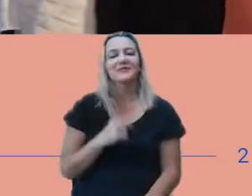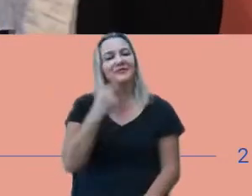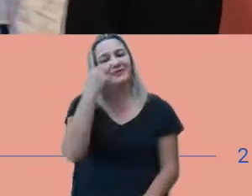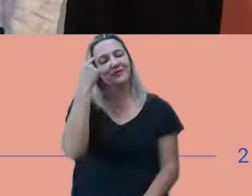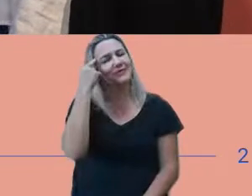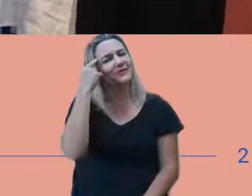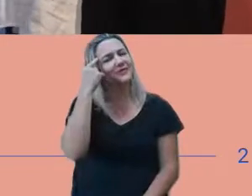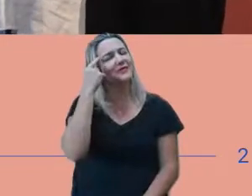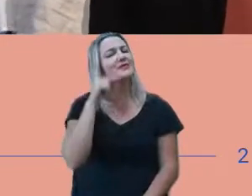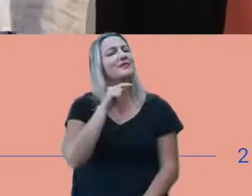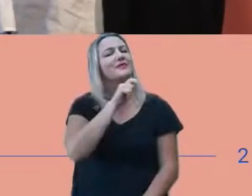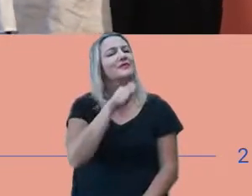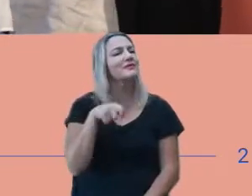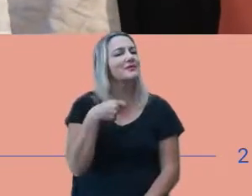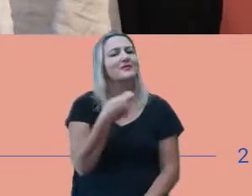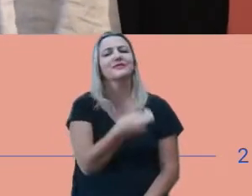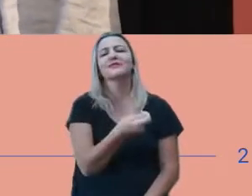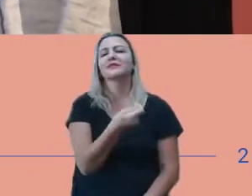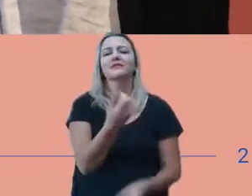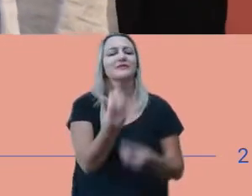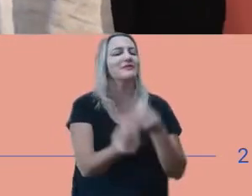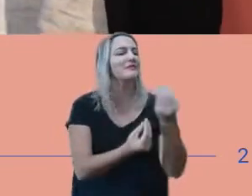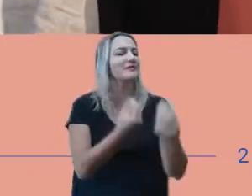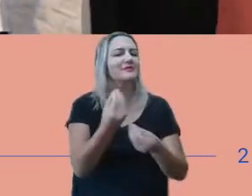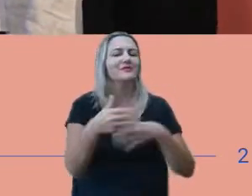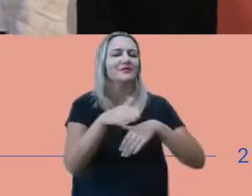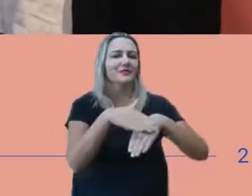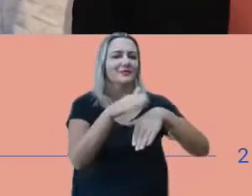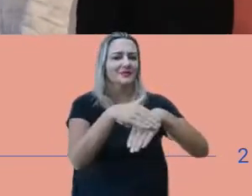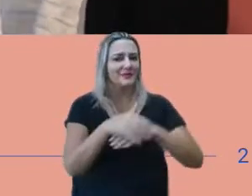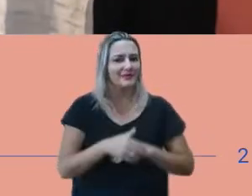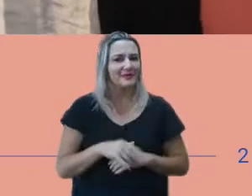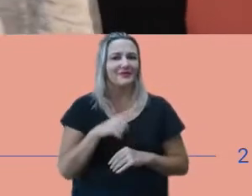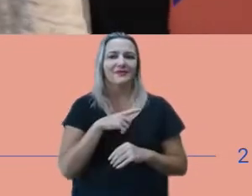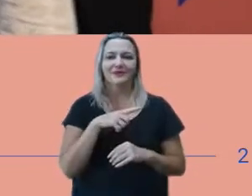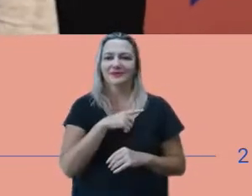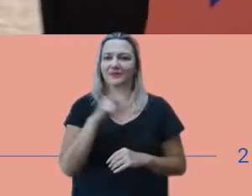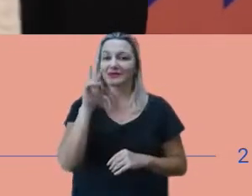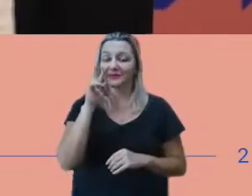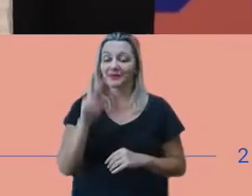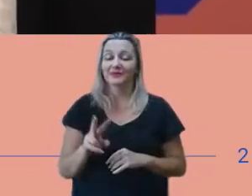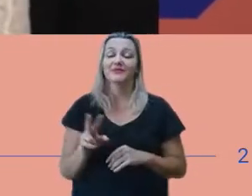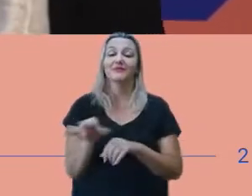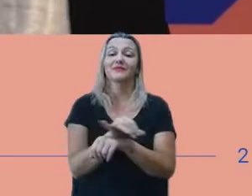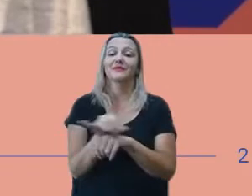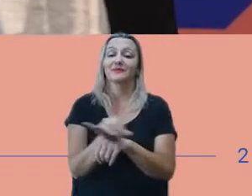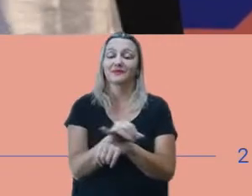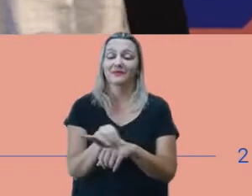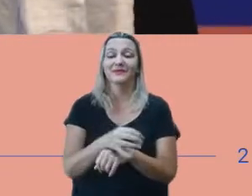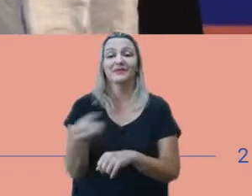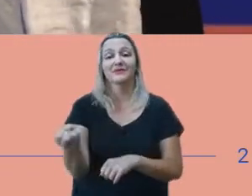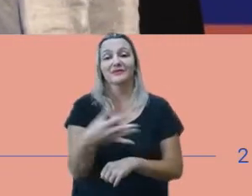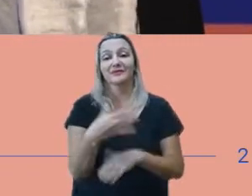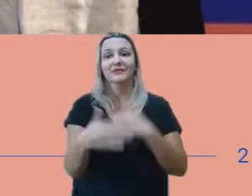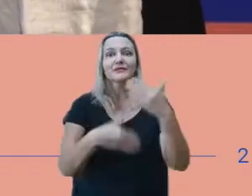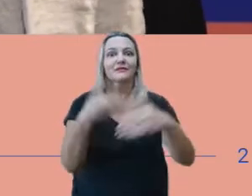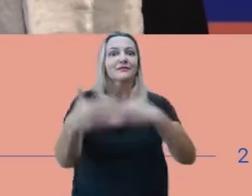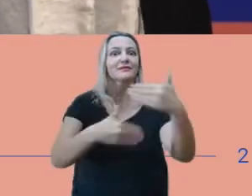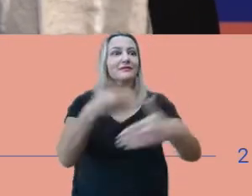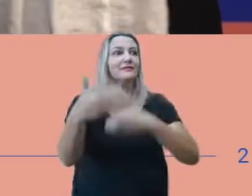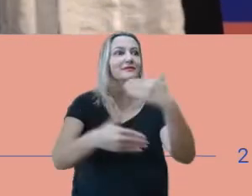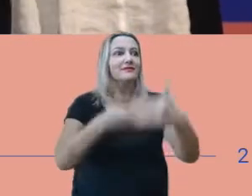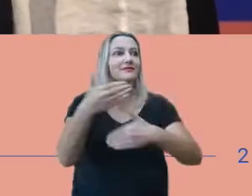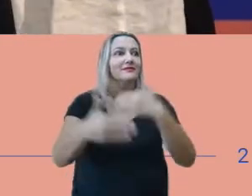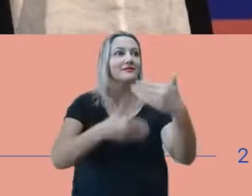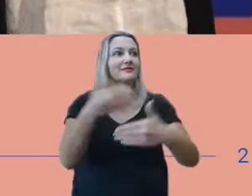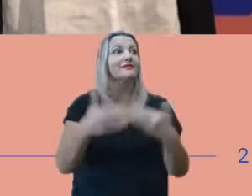né a gente traz um olhar de estratégia de novos processos de Nova governança então a economia circular não